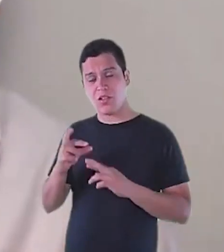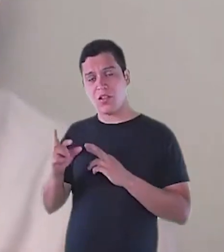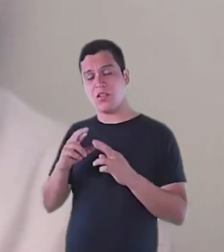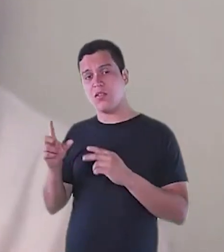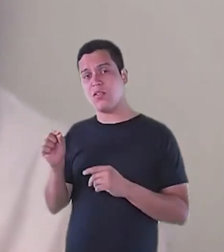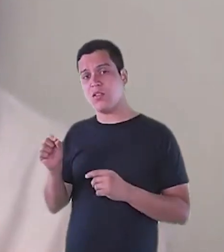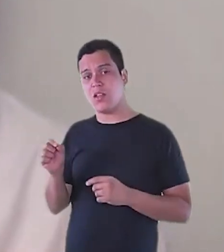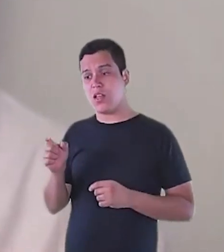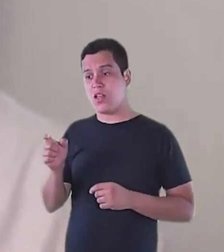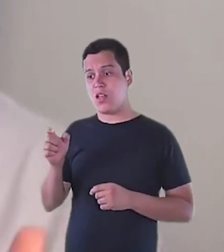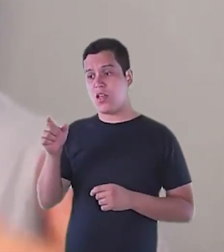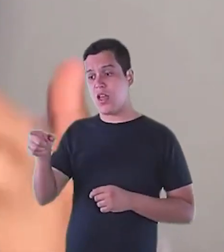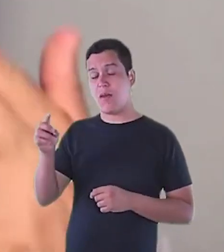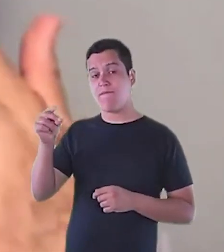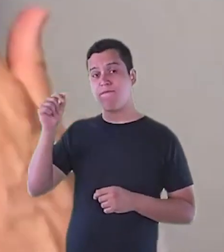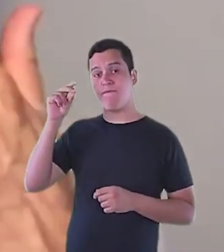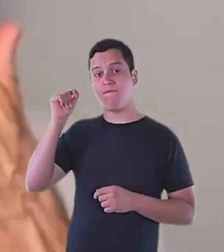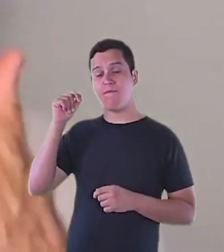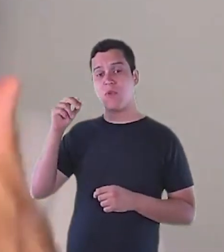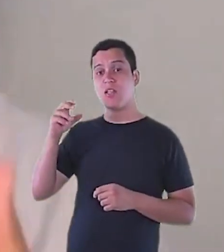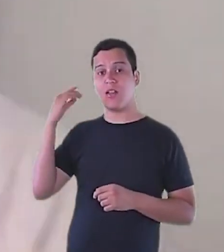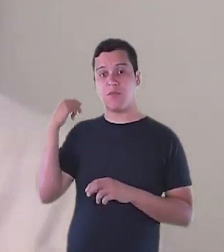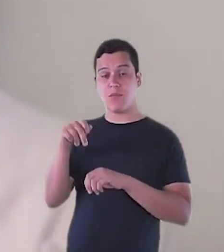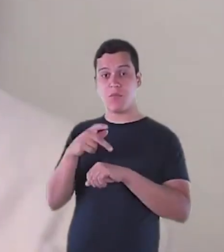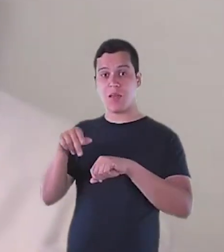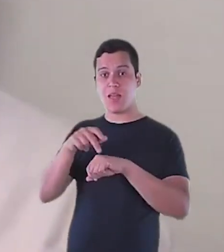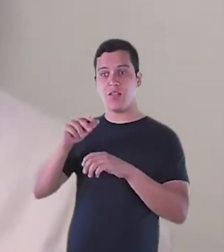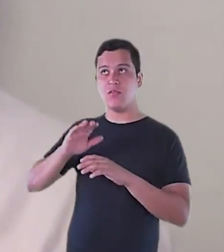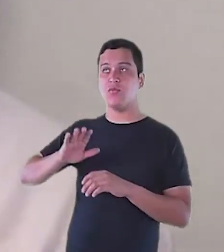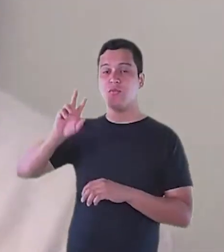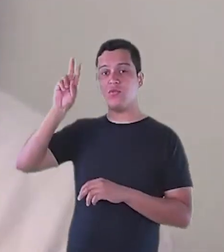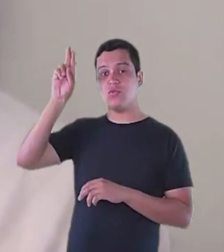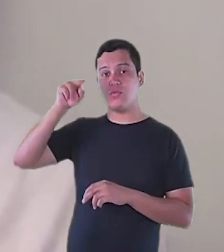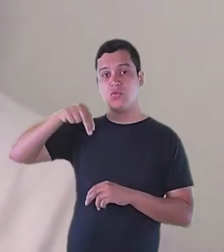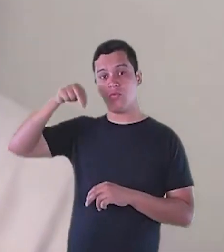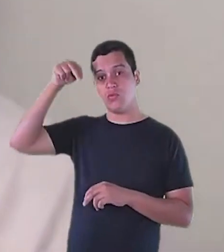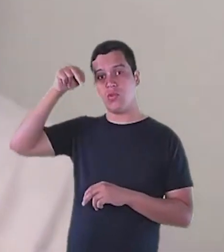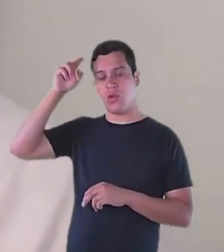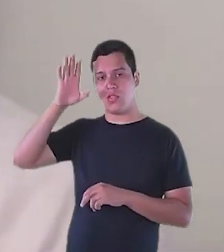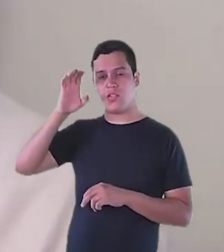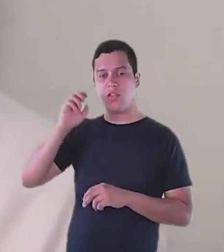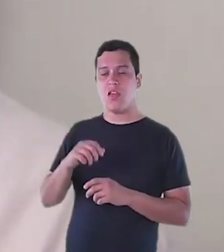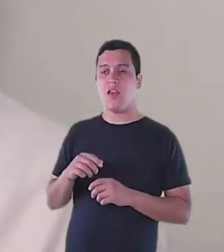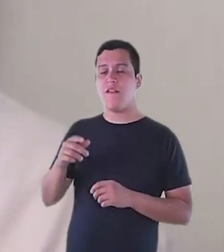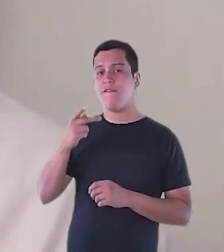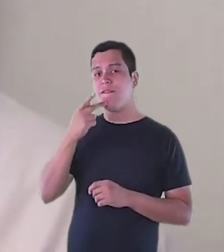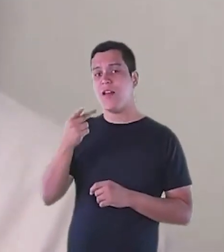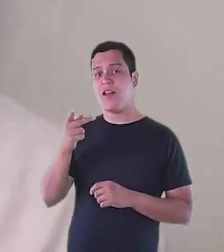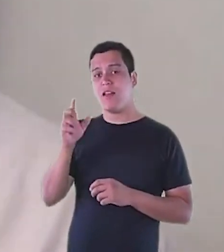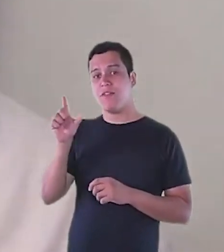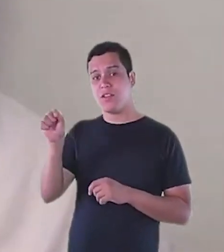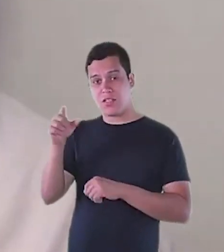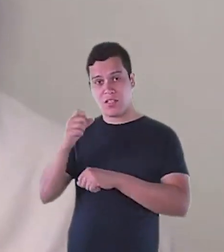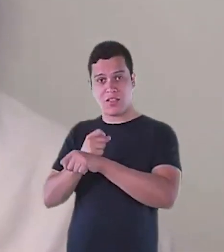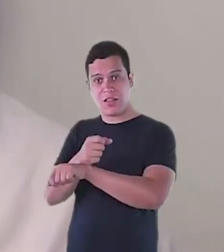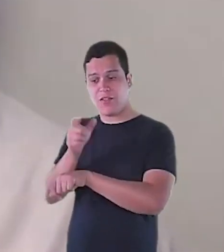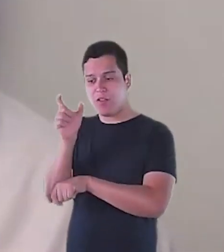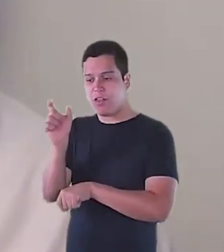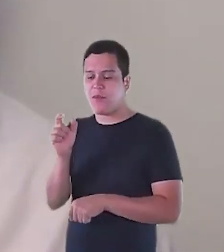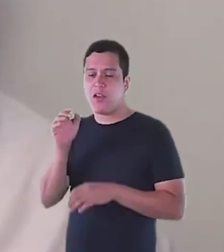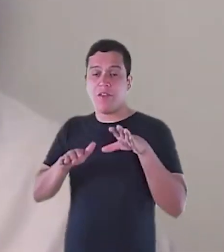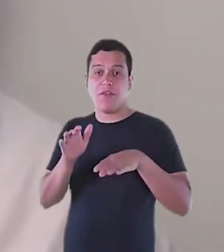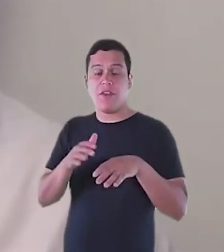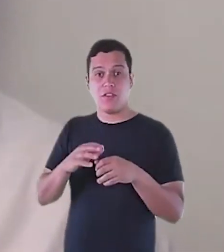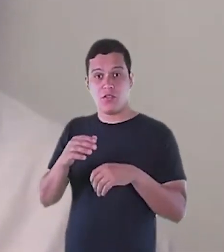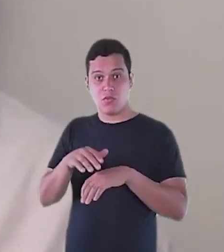Europa e vendido no Mediterrâneo durante o Império Romano. No primeiro volume eu cito coisas curiosas, por exemplo, a Catedral de